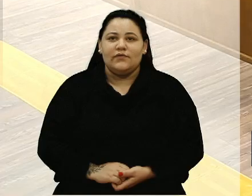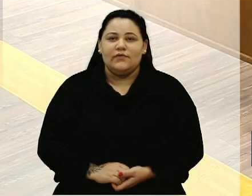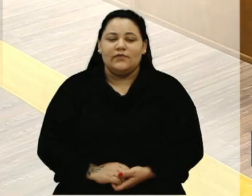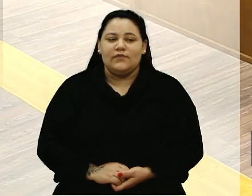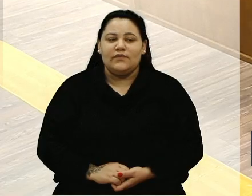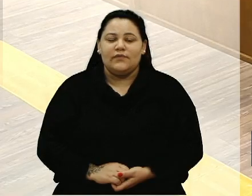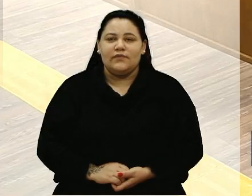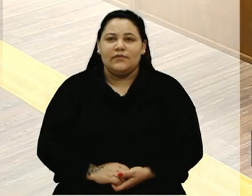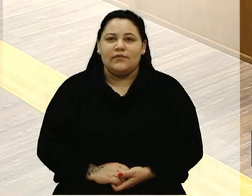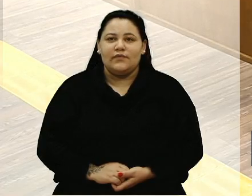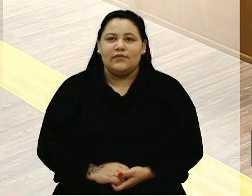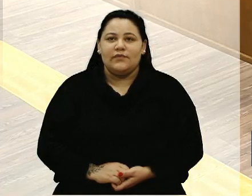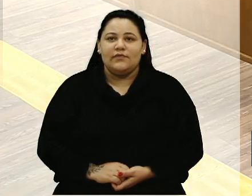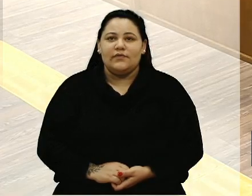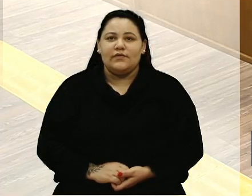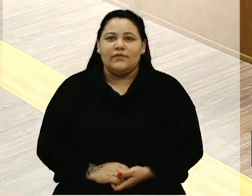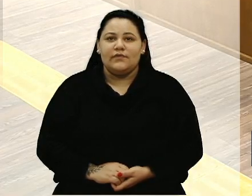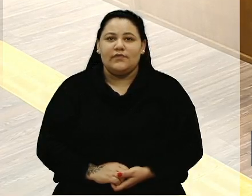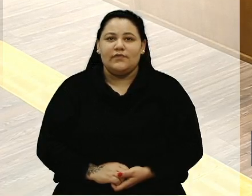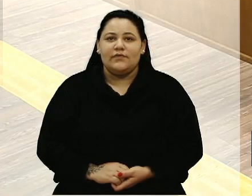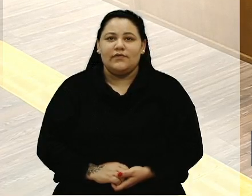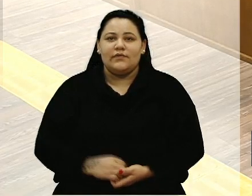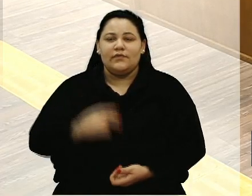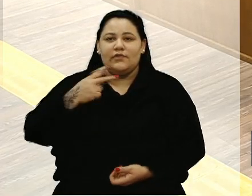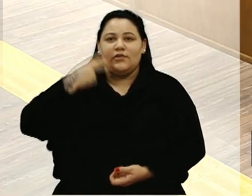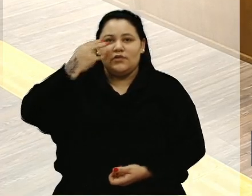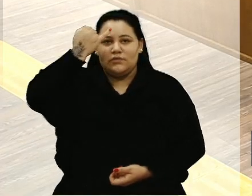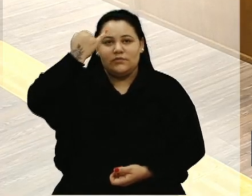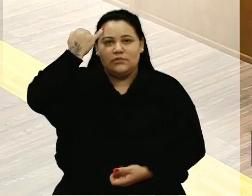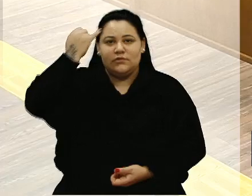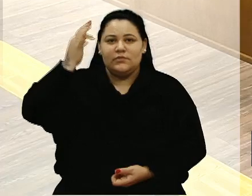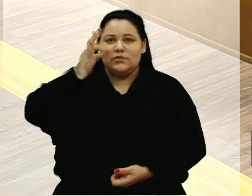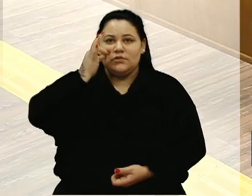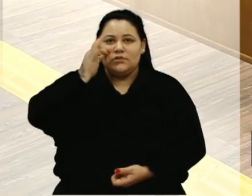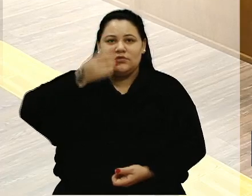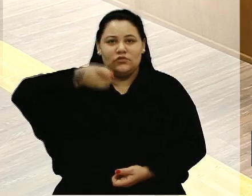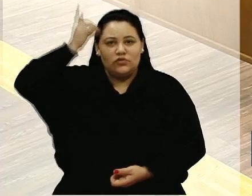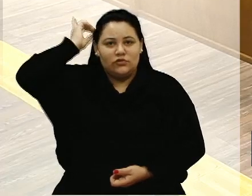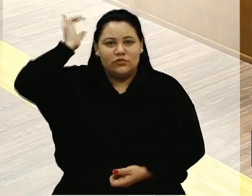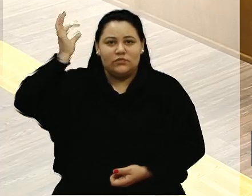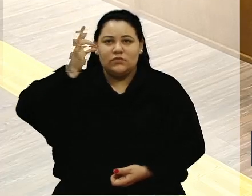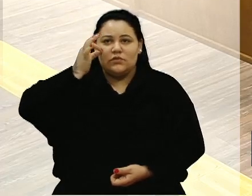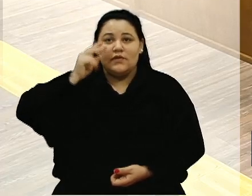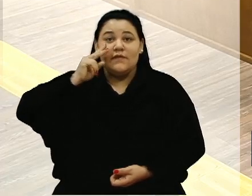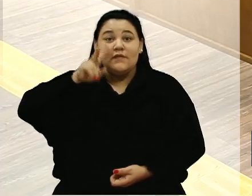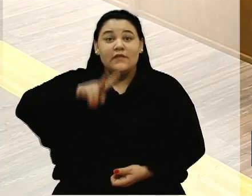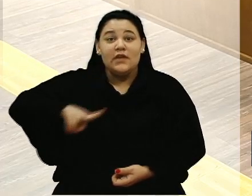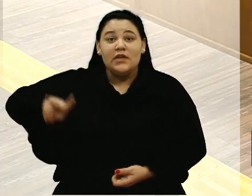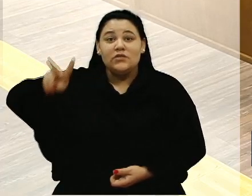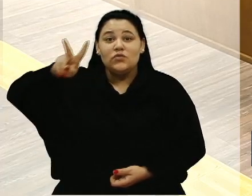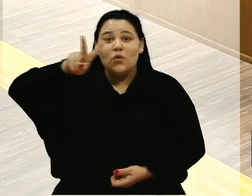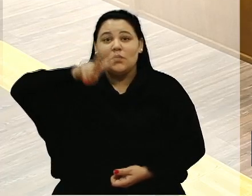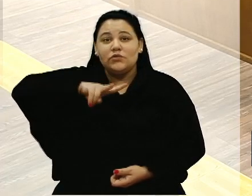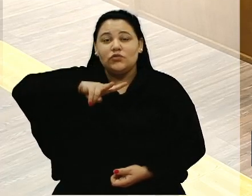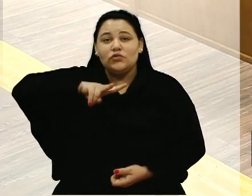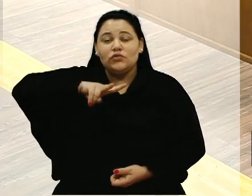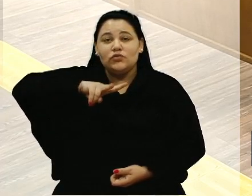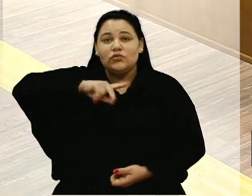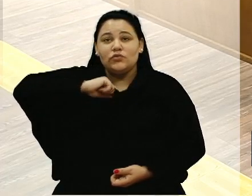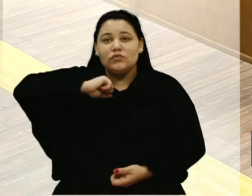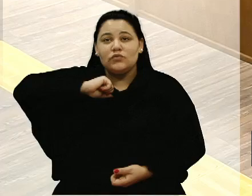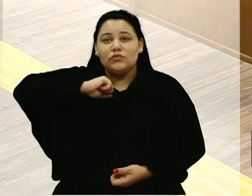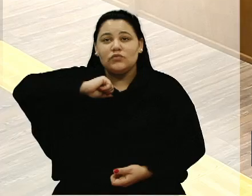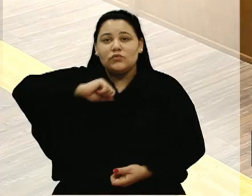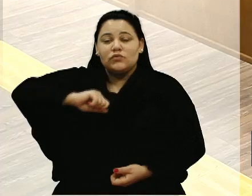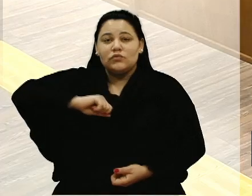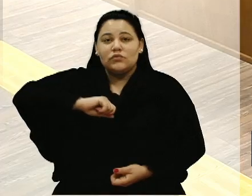só. Vereador Zé D'Ambrosio, presente. Lucas Gil, presente. Então, visualmente... Vereador Juliano, presente. Vereador Zé D'Ambrosio,